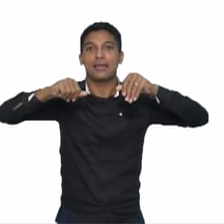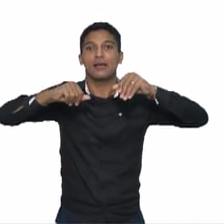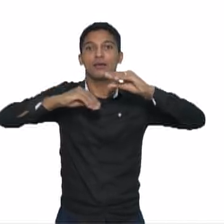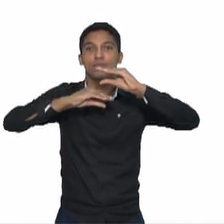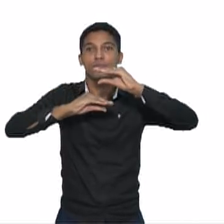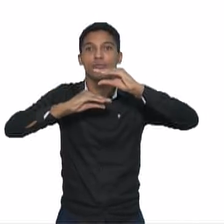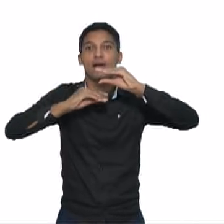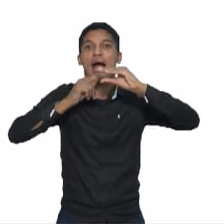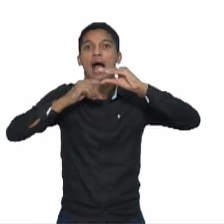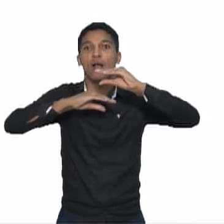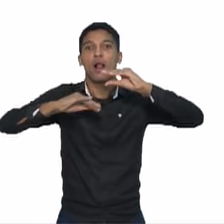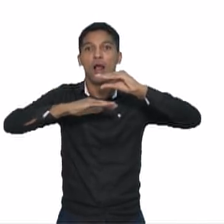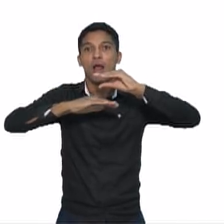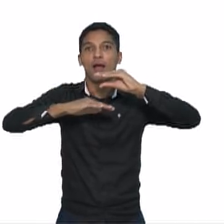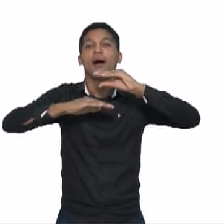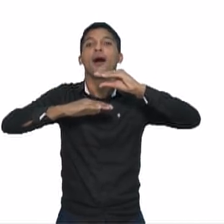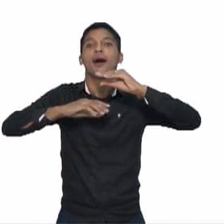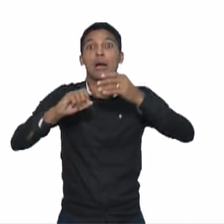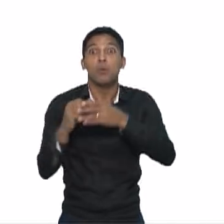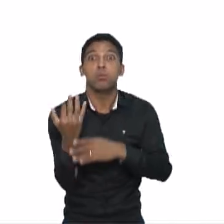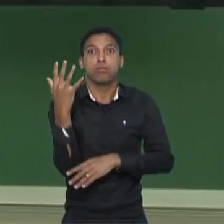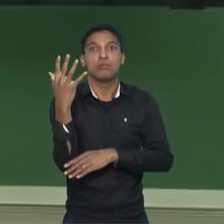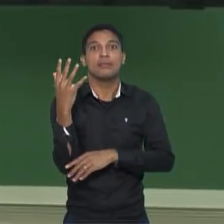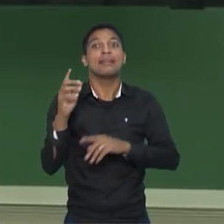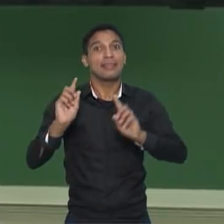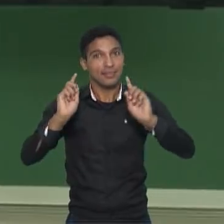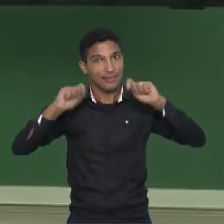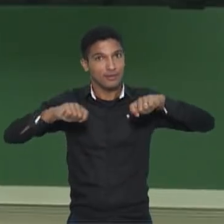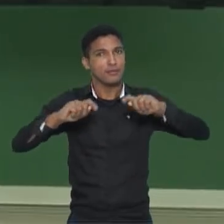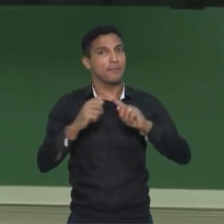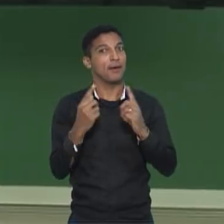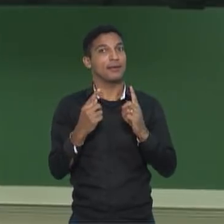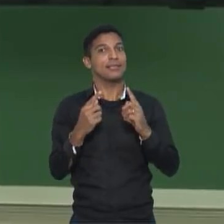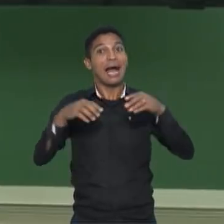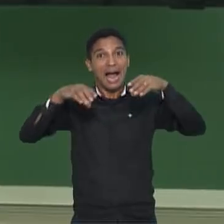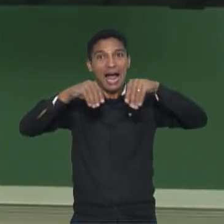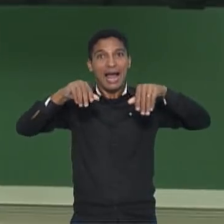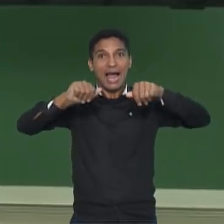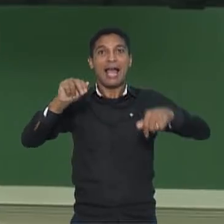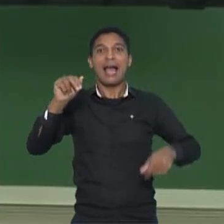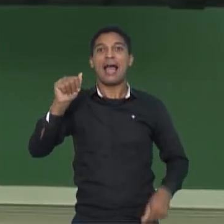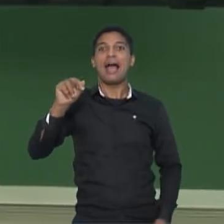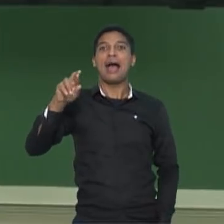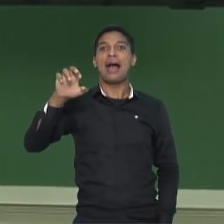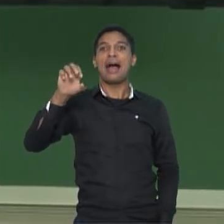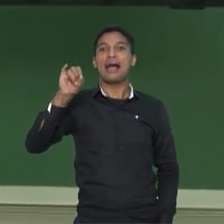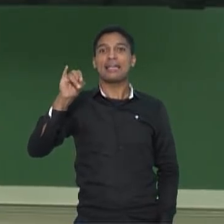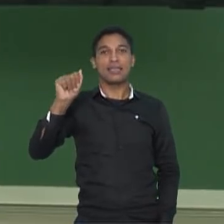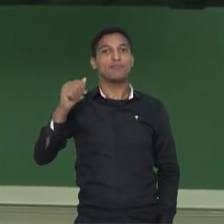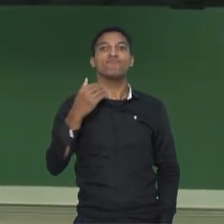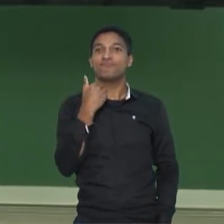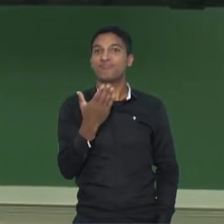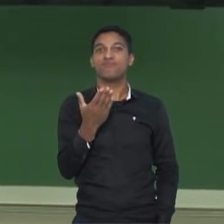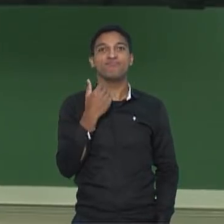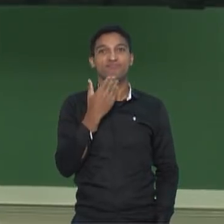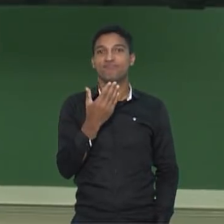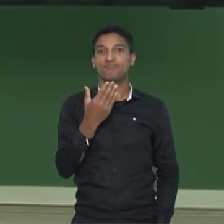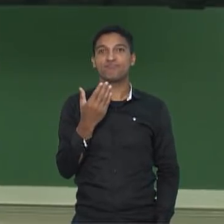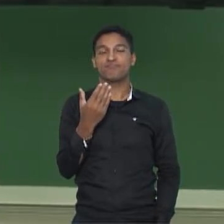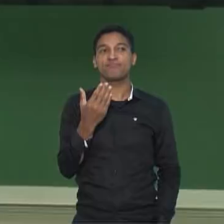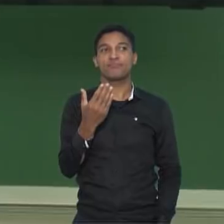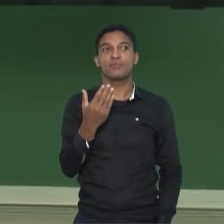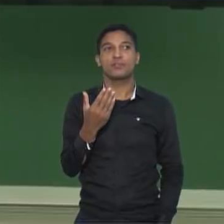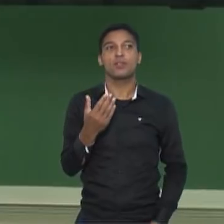o solo arenoso vai ser igual àquela faixa litorânea, tá? Pode ser que tenha a quantidade de areia